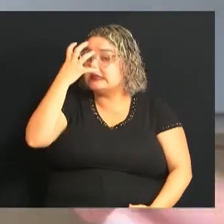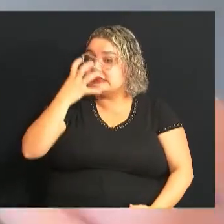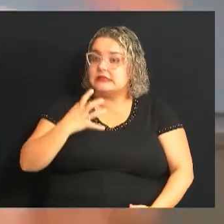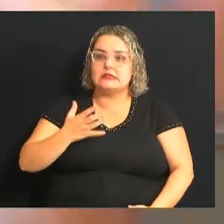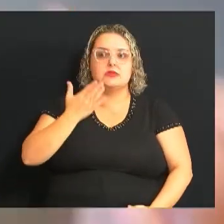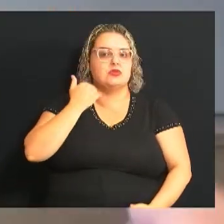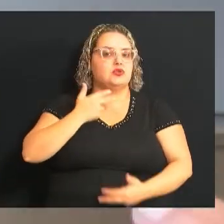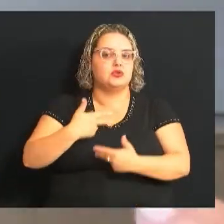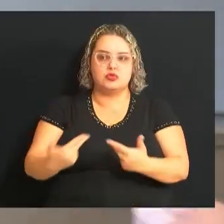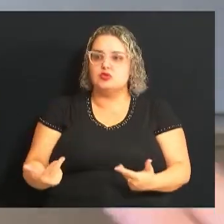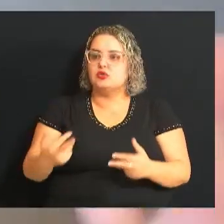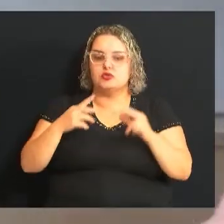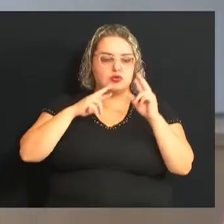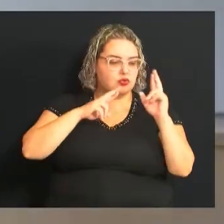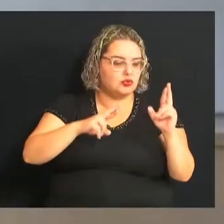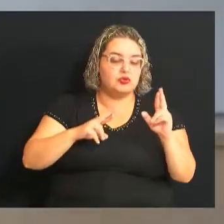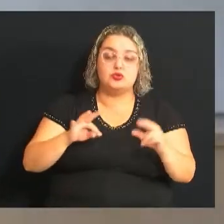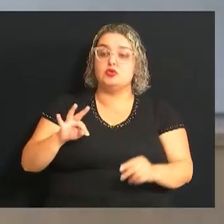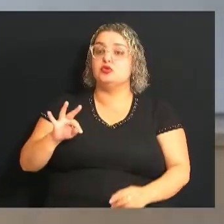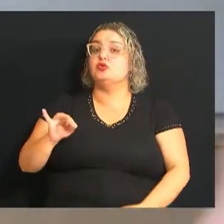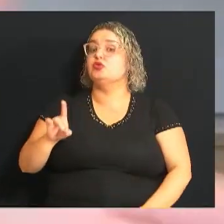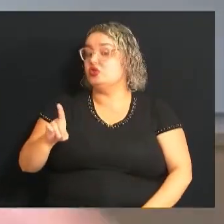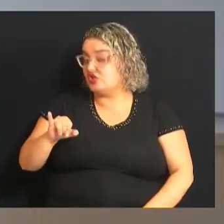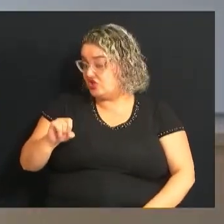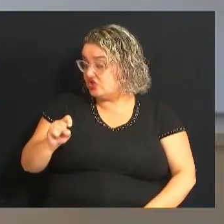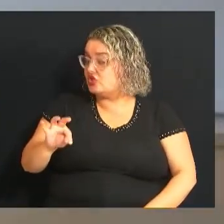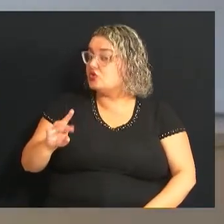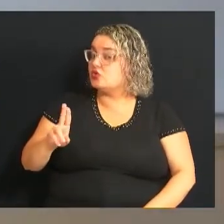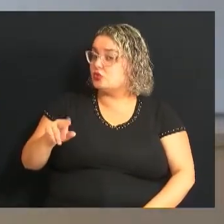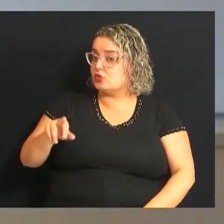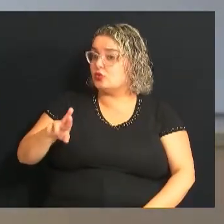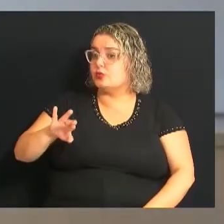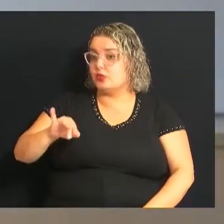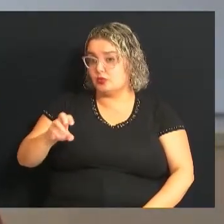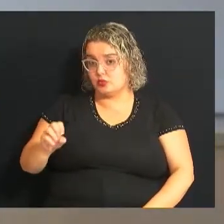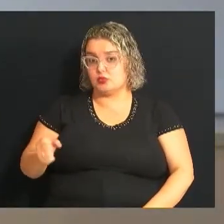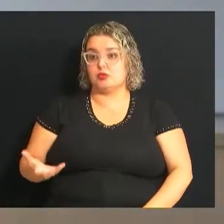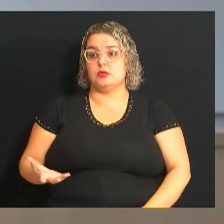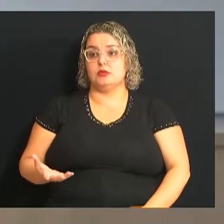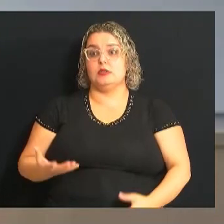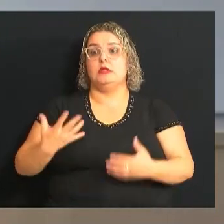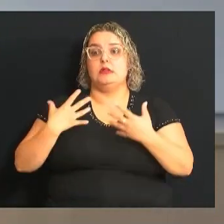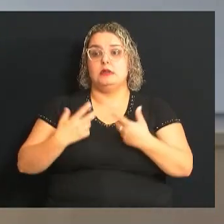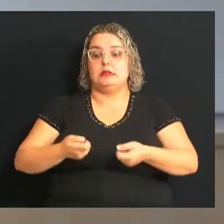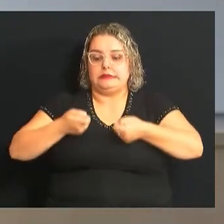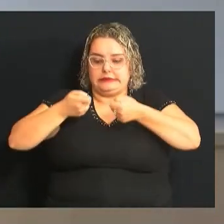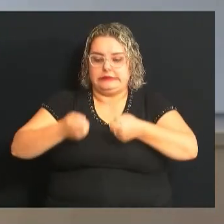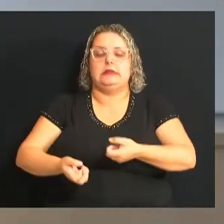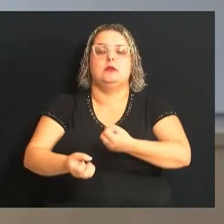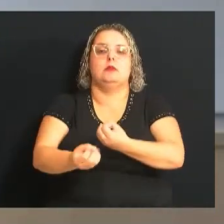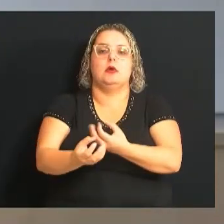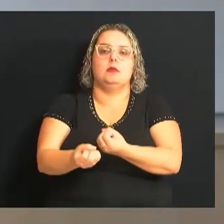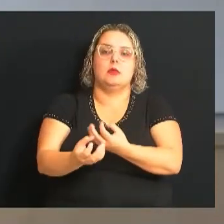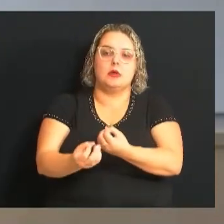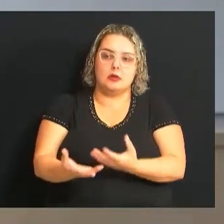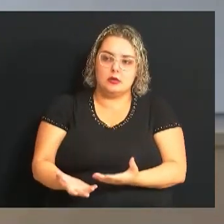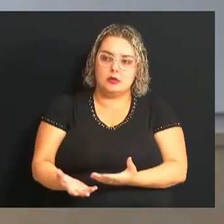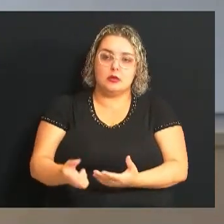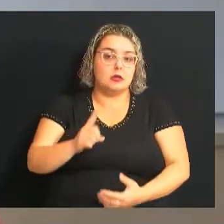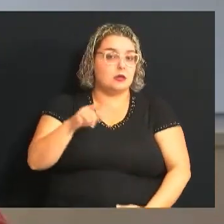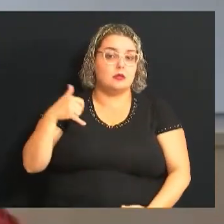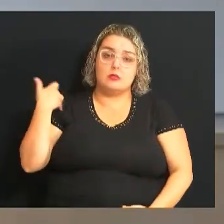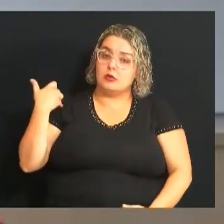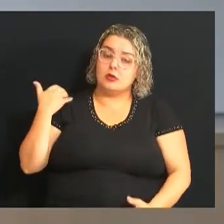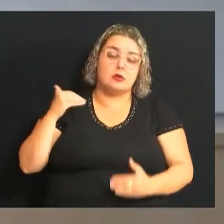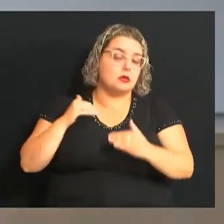alimentação, de sono, de distúrbios, em função disso, porque eles recebem uma carga de informação que não é para a idade, que não é adequada,